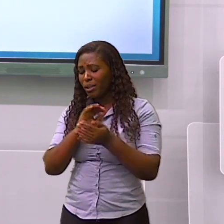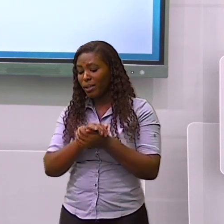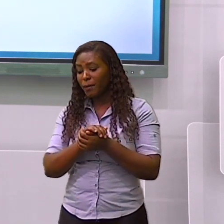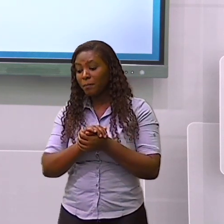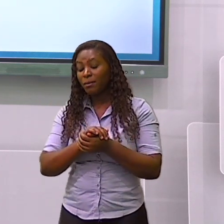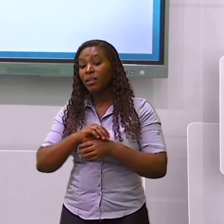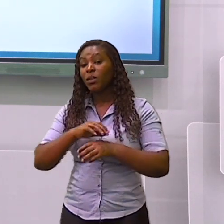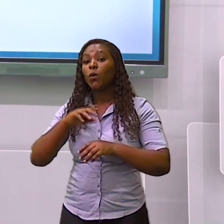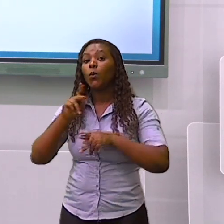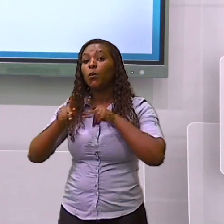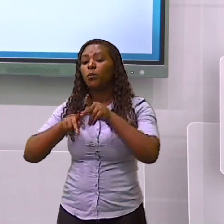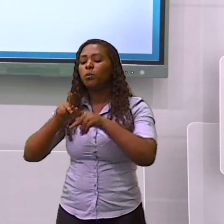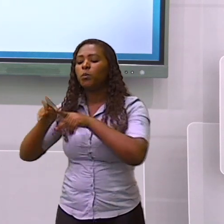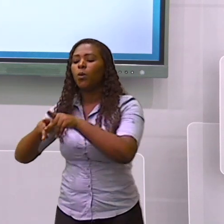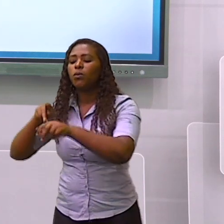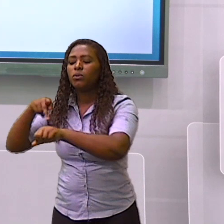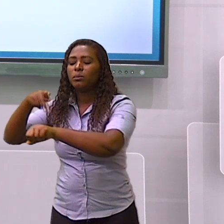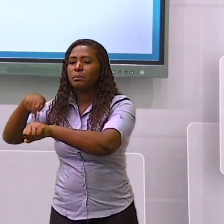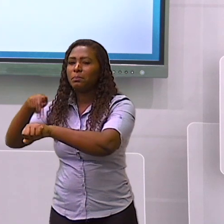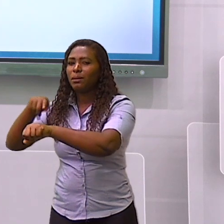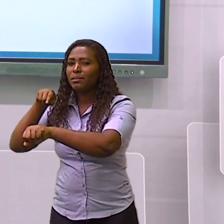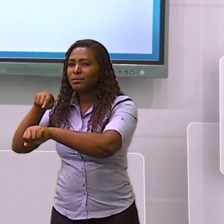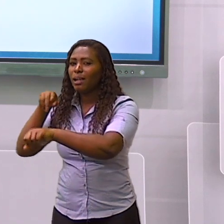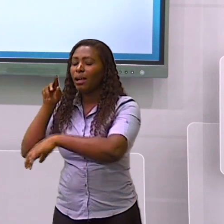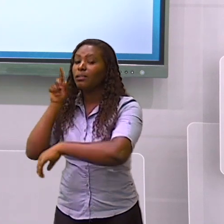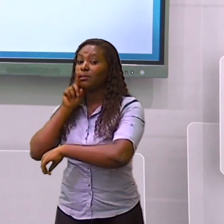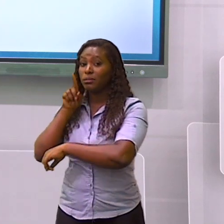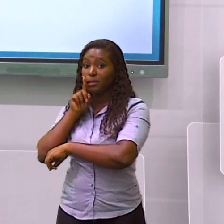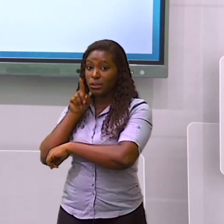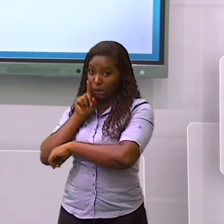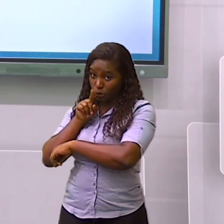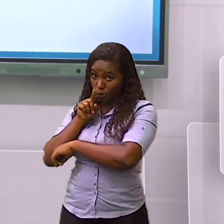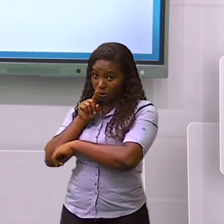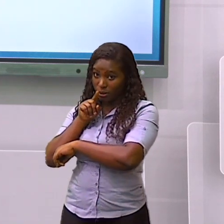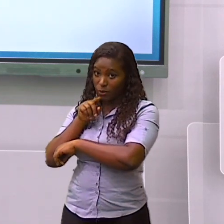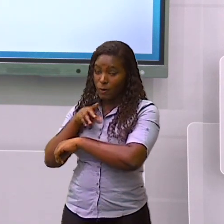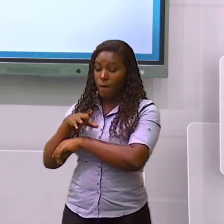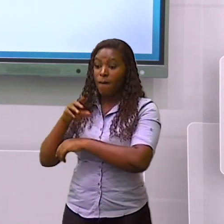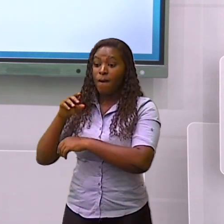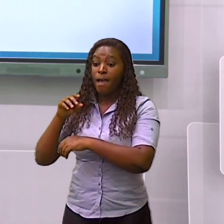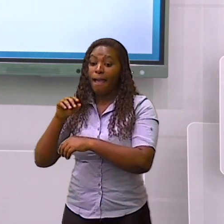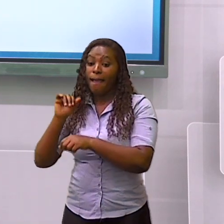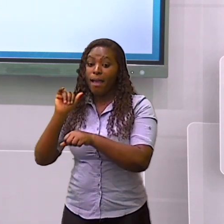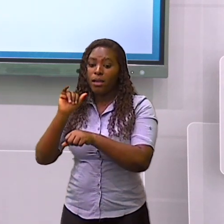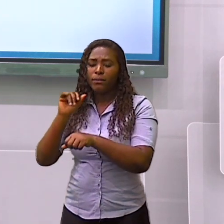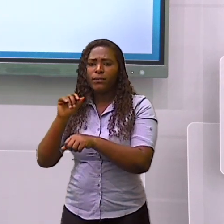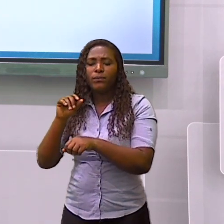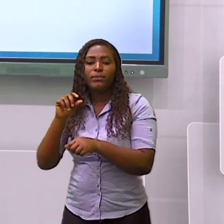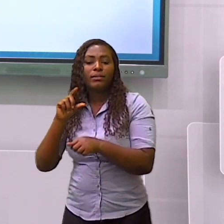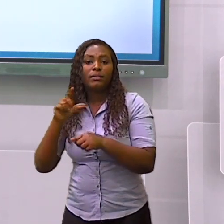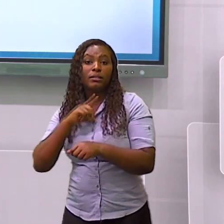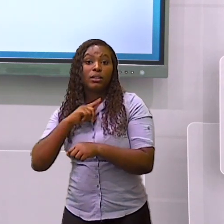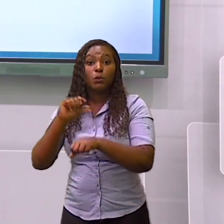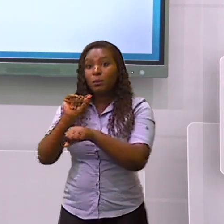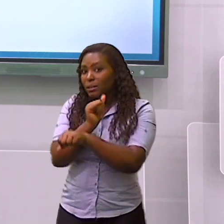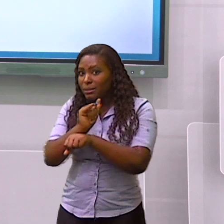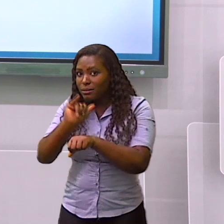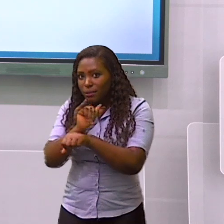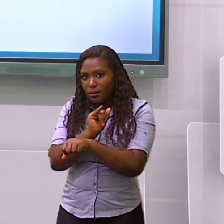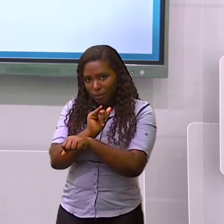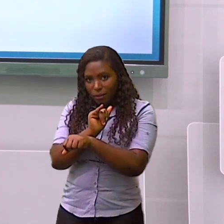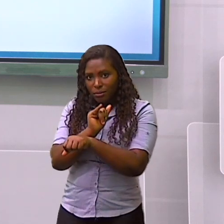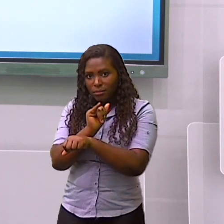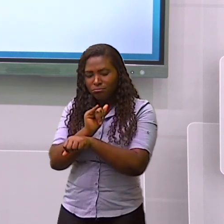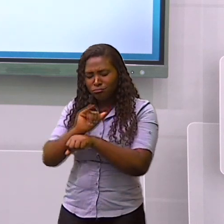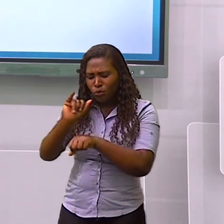Unido. Foi utilizado lá num programa de despoluição do rio Tâmisa, um dos mais importantes da